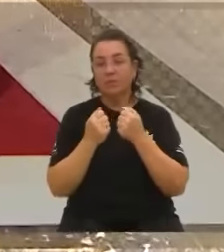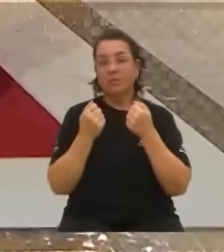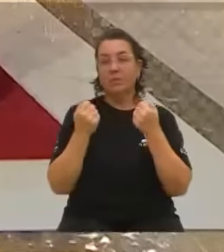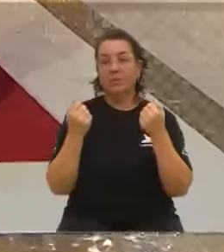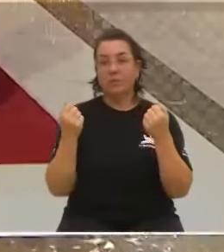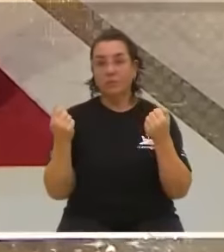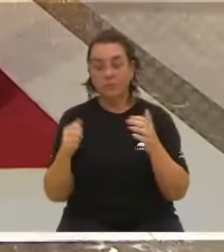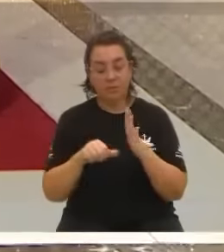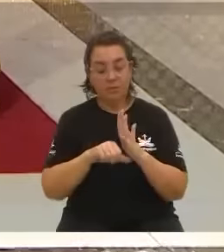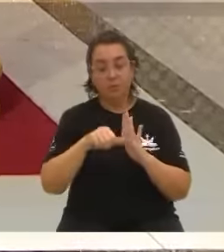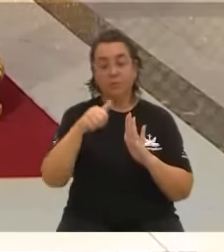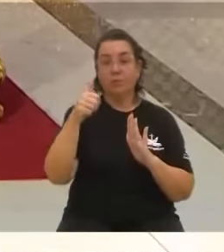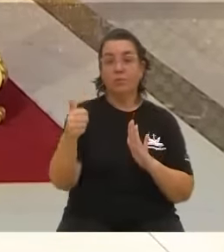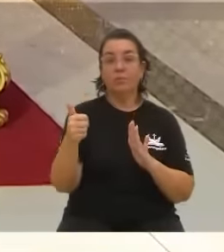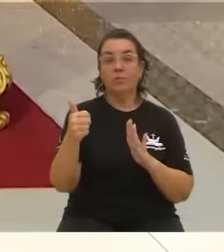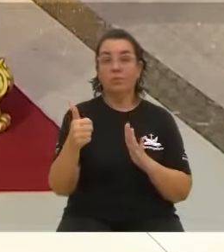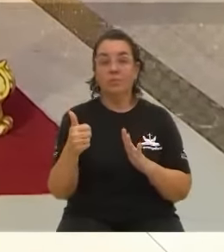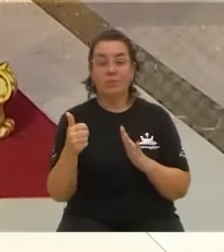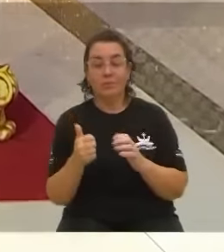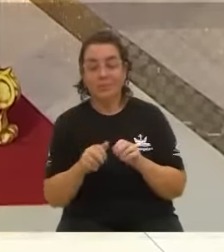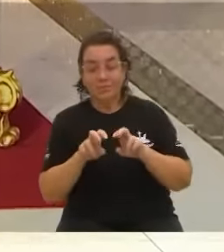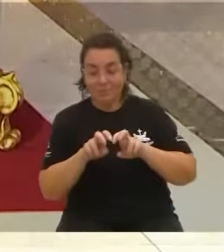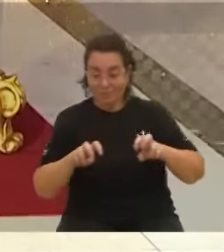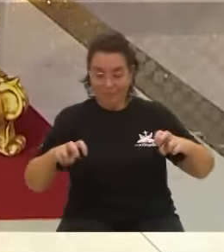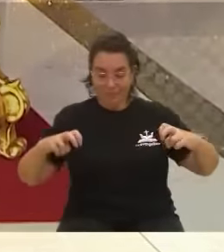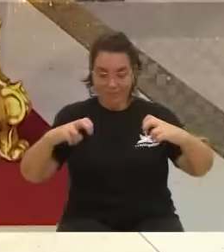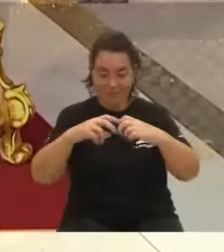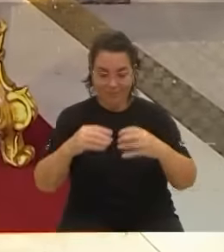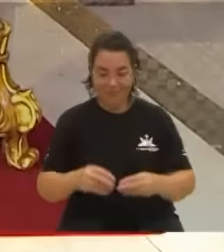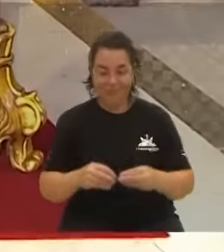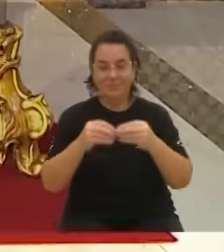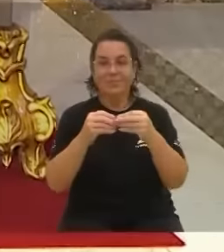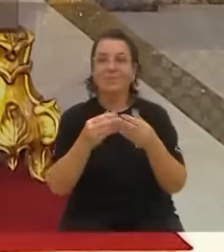aquele pão, aquela